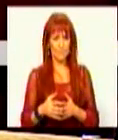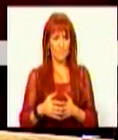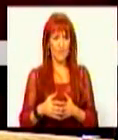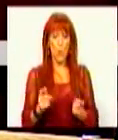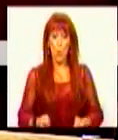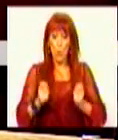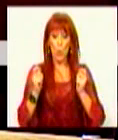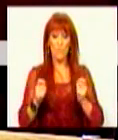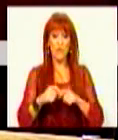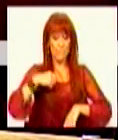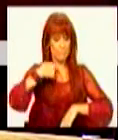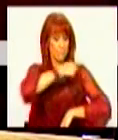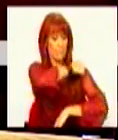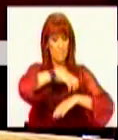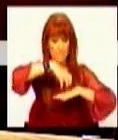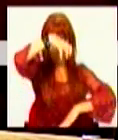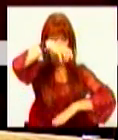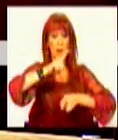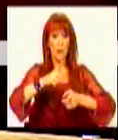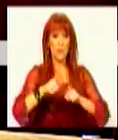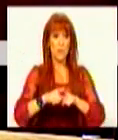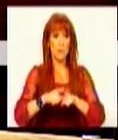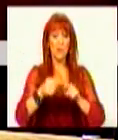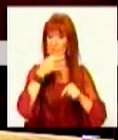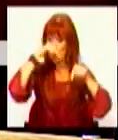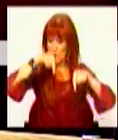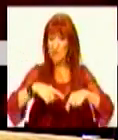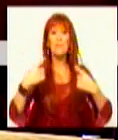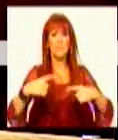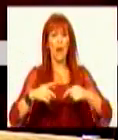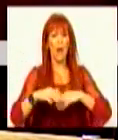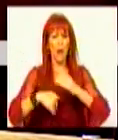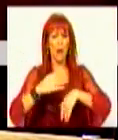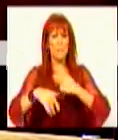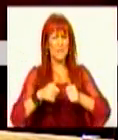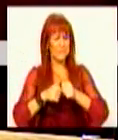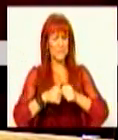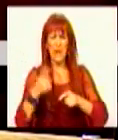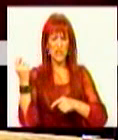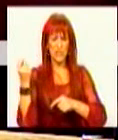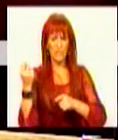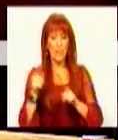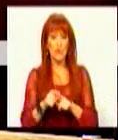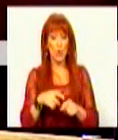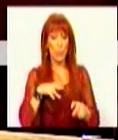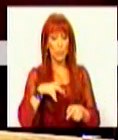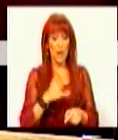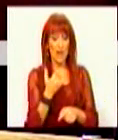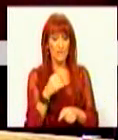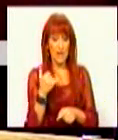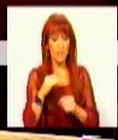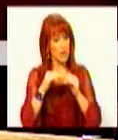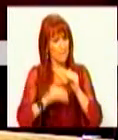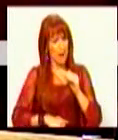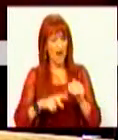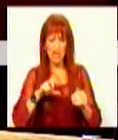O investimento no edificado, foi falado aqui, está a ser usado com as verbas do Portugal 2020, que é muito inferiores